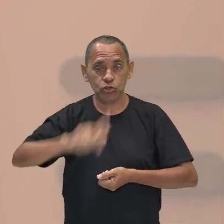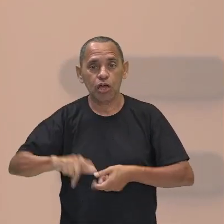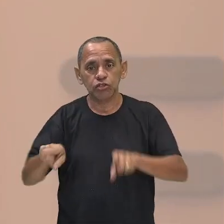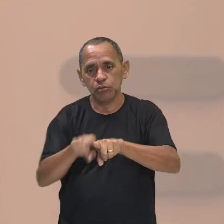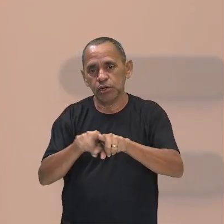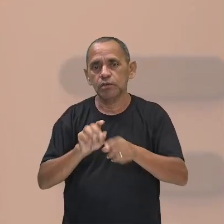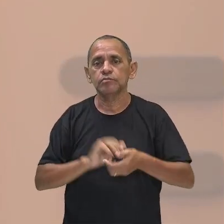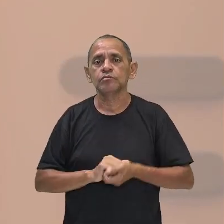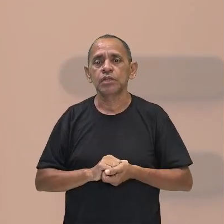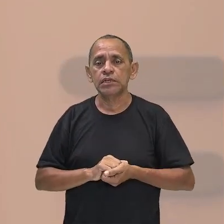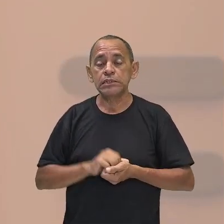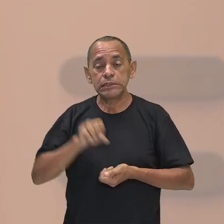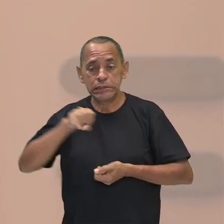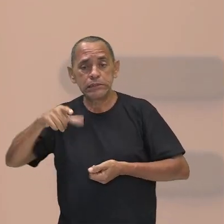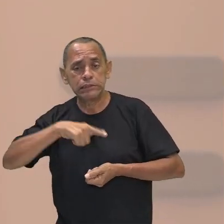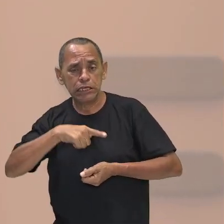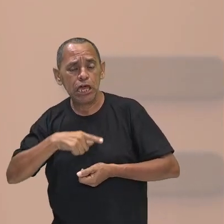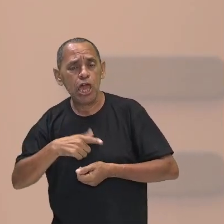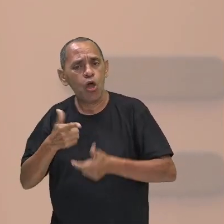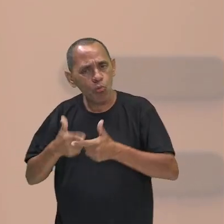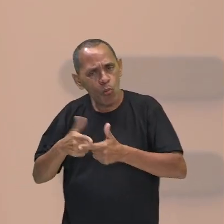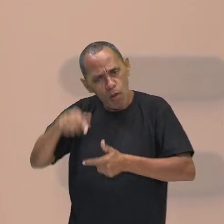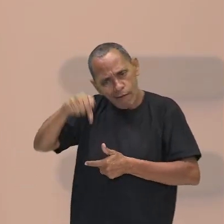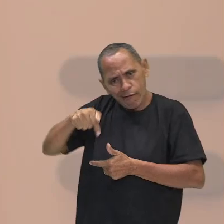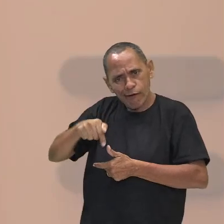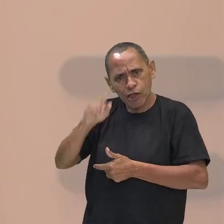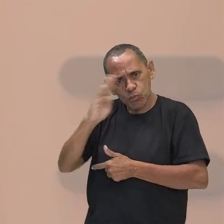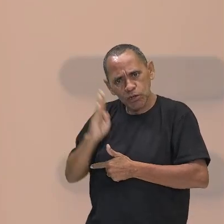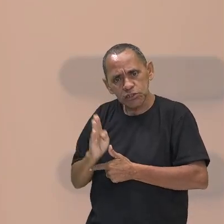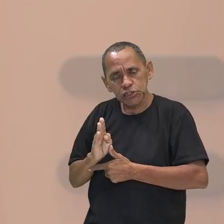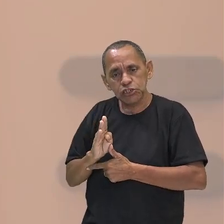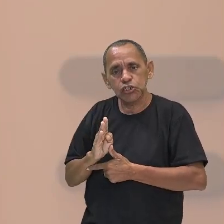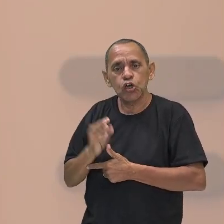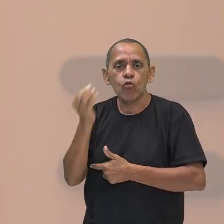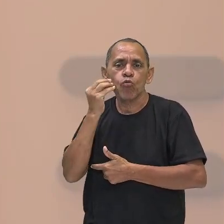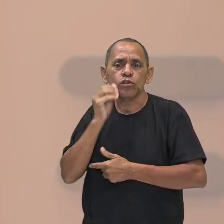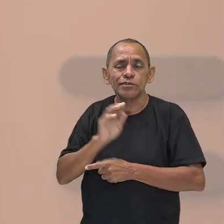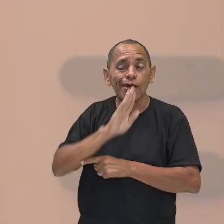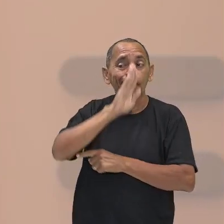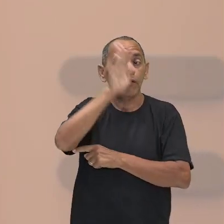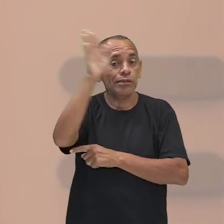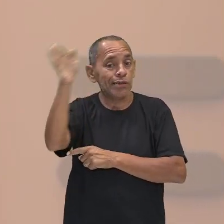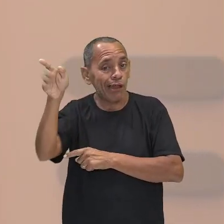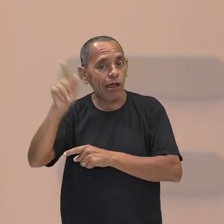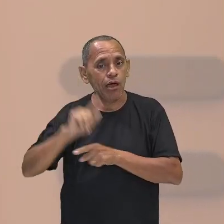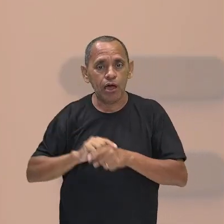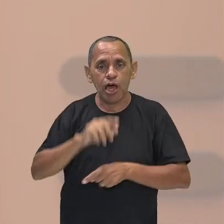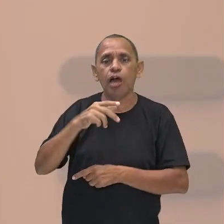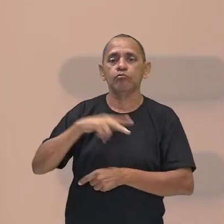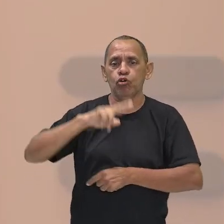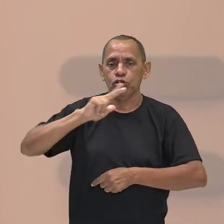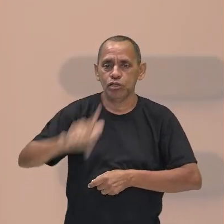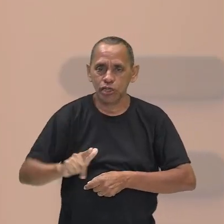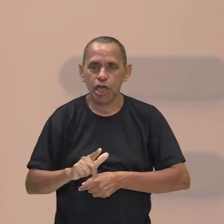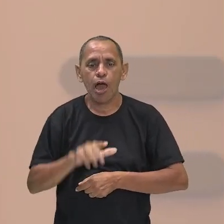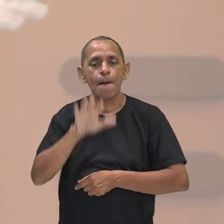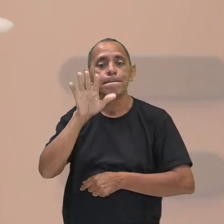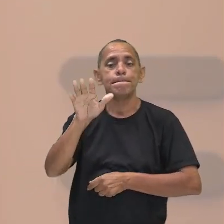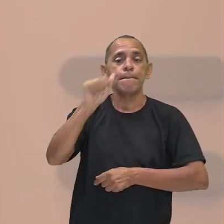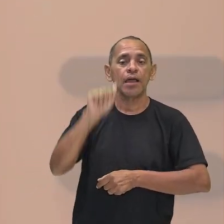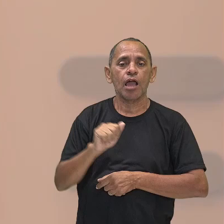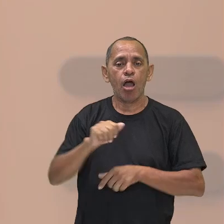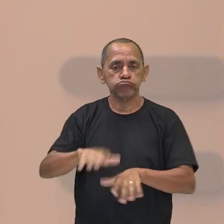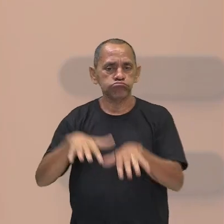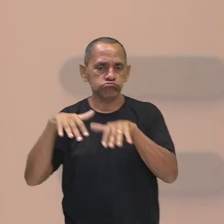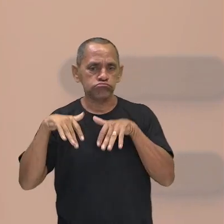problemas no Brasil, eu vou tentar, então, lá em Portugal, pegar o trono para a filha dele, que era, então, a Maria da Glória, já que o